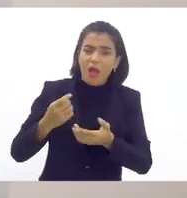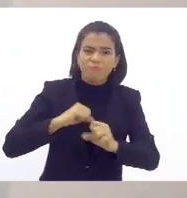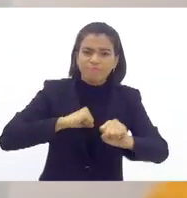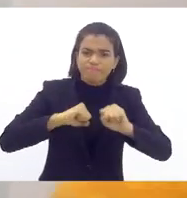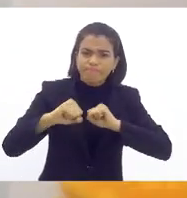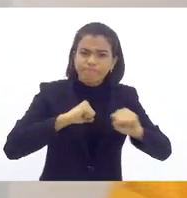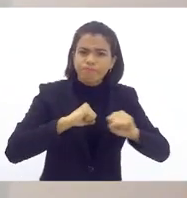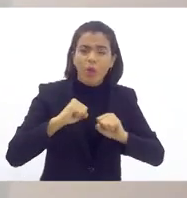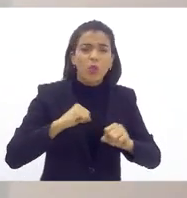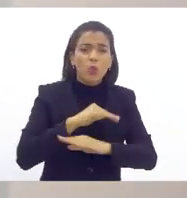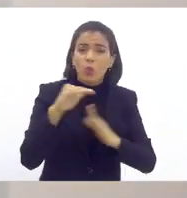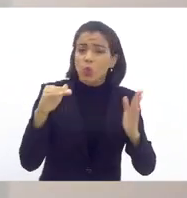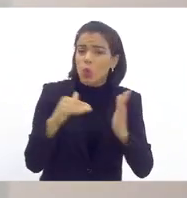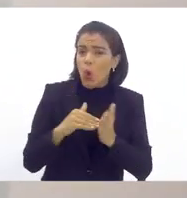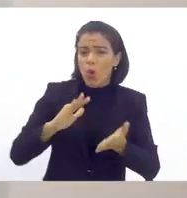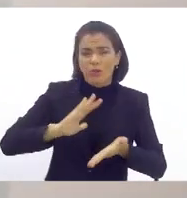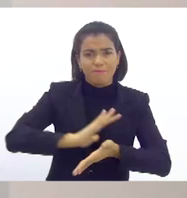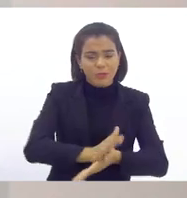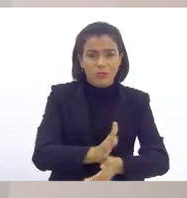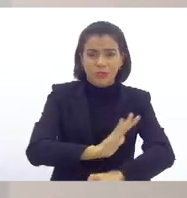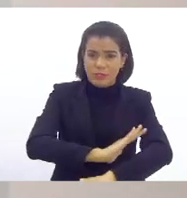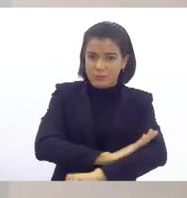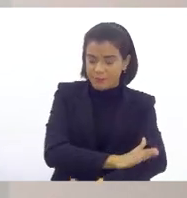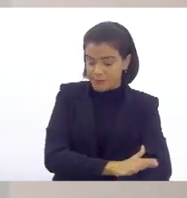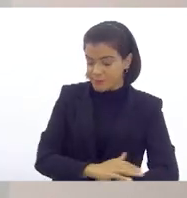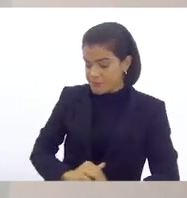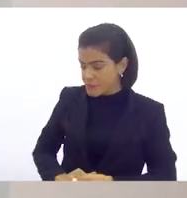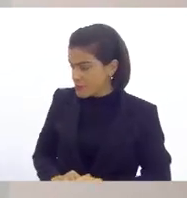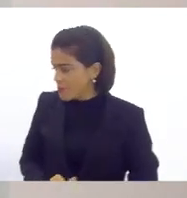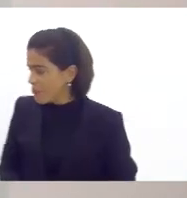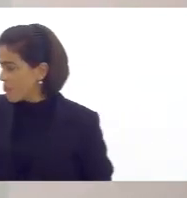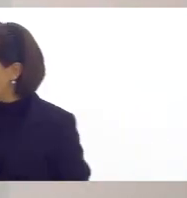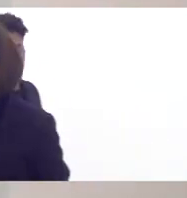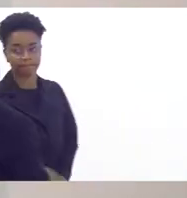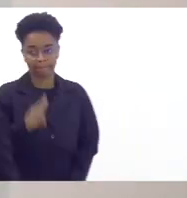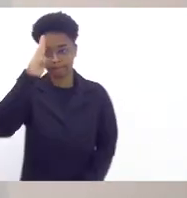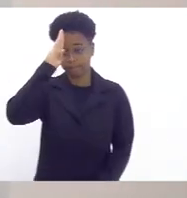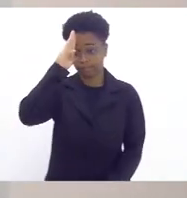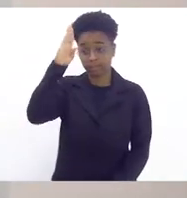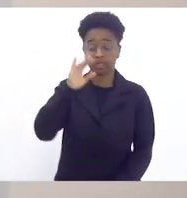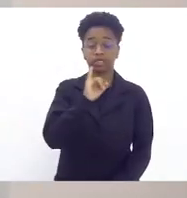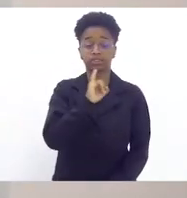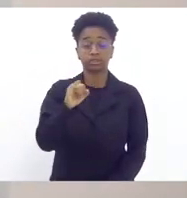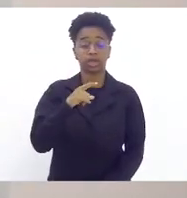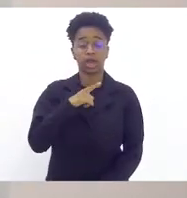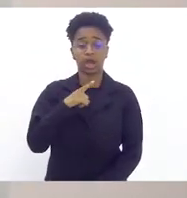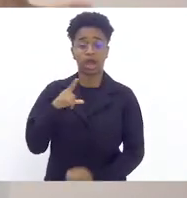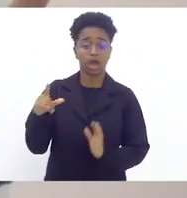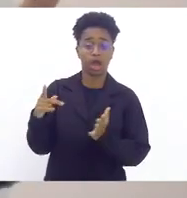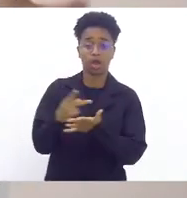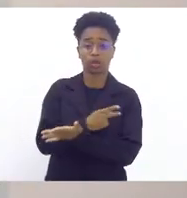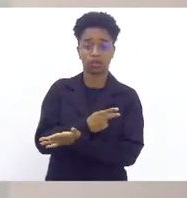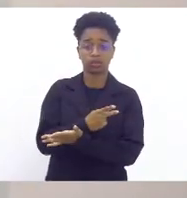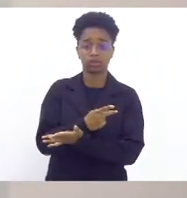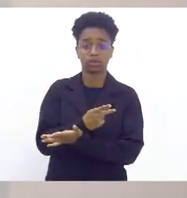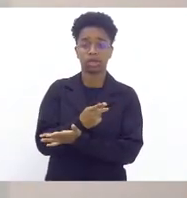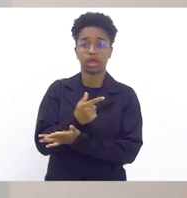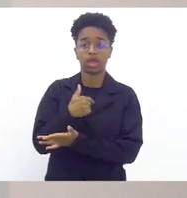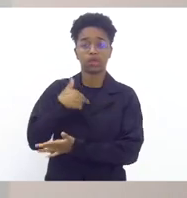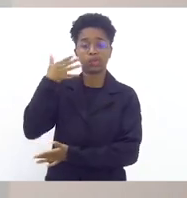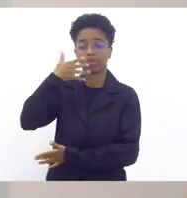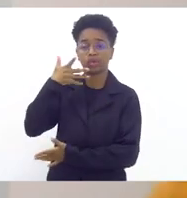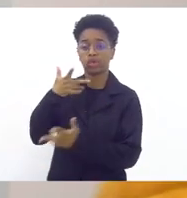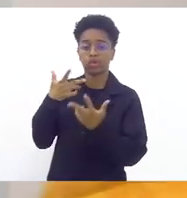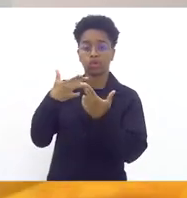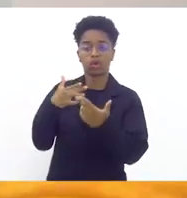intolerância, todo e qualquer preconceito, sobretudo o que vem, e eu encerro aqui a minha fala, como o relato que eu